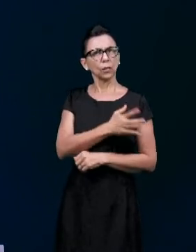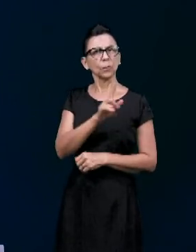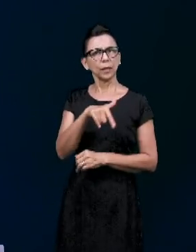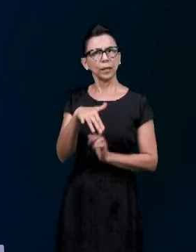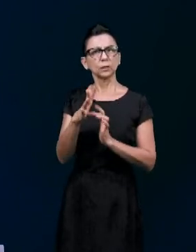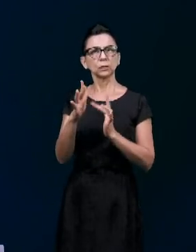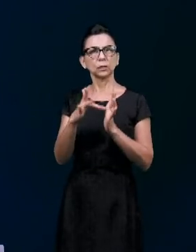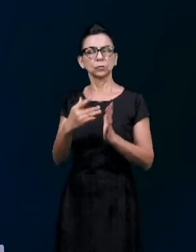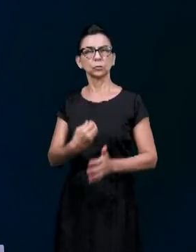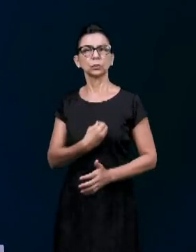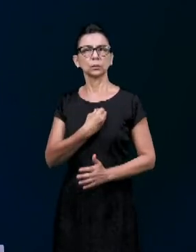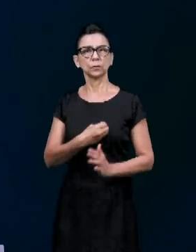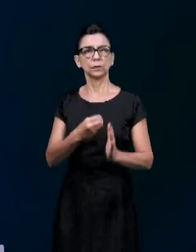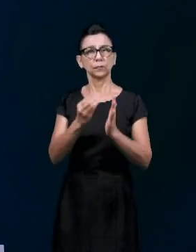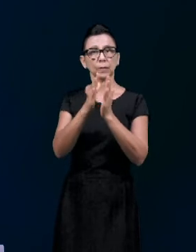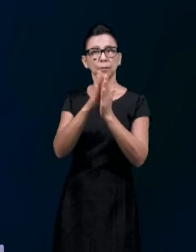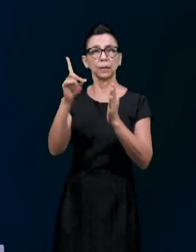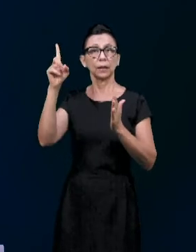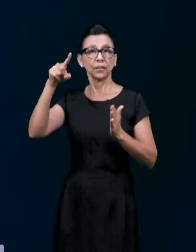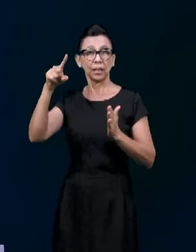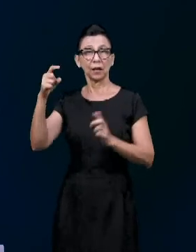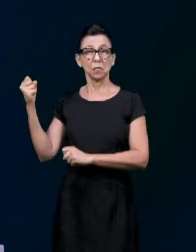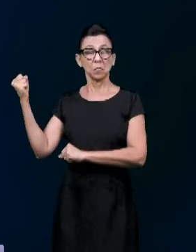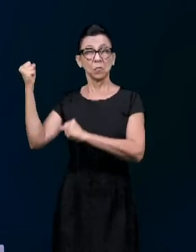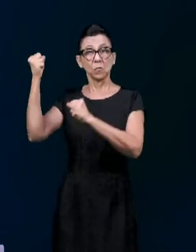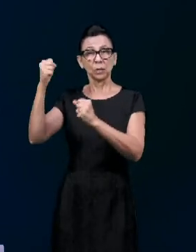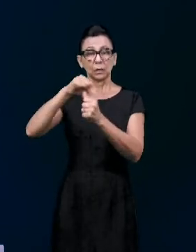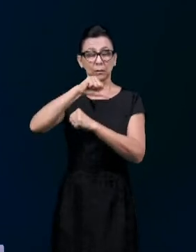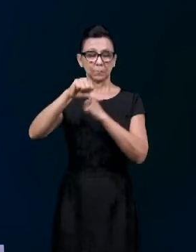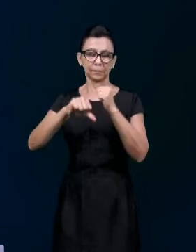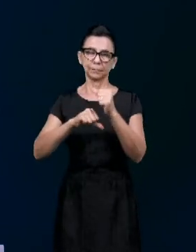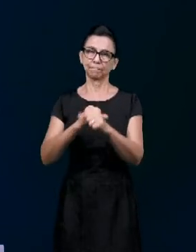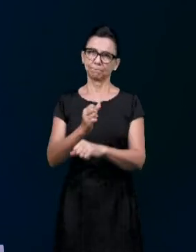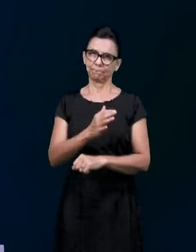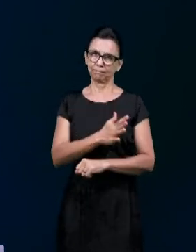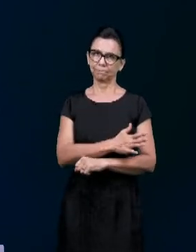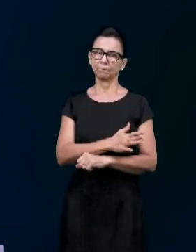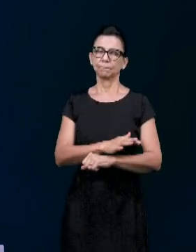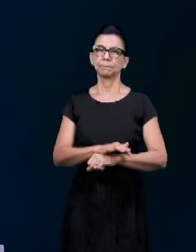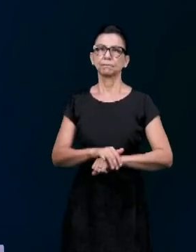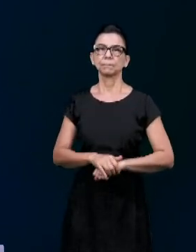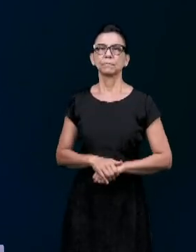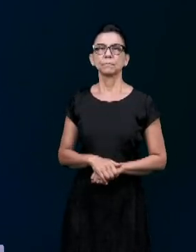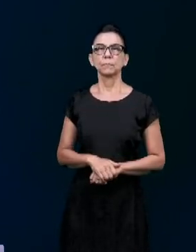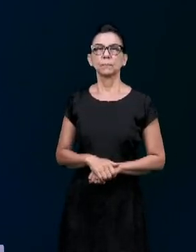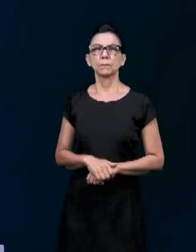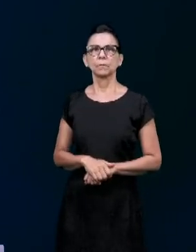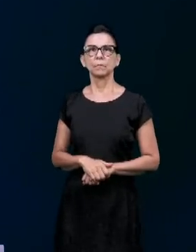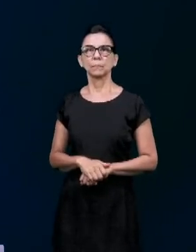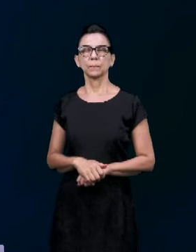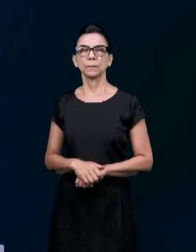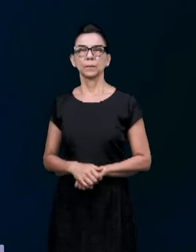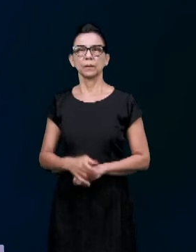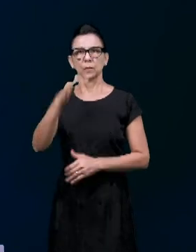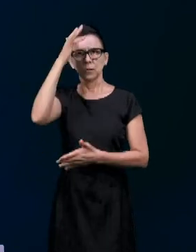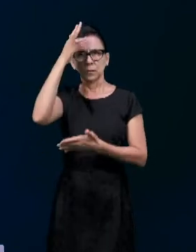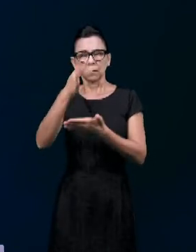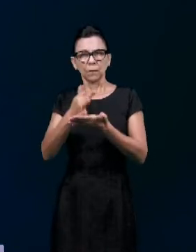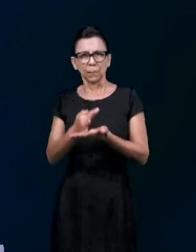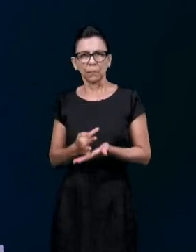que é eficaz, que tem poder para mudar as nossas vidas, a palavra que renova a nossa fé.